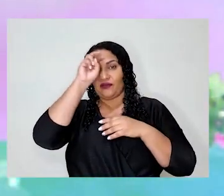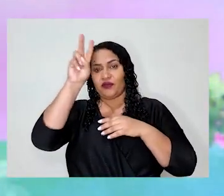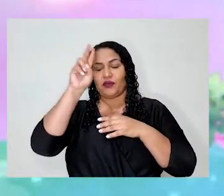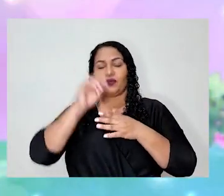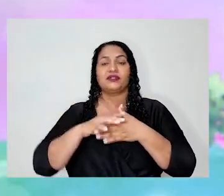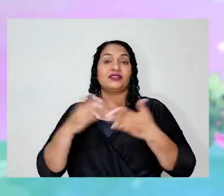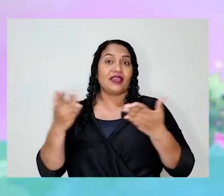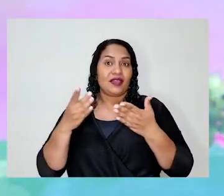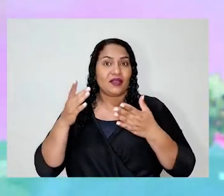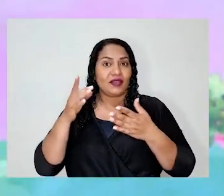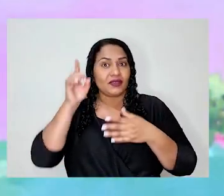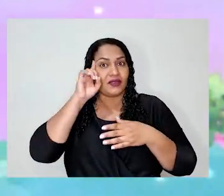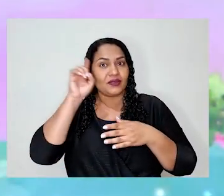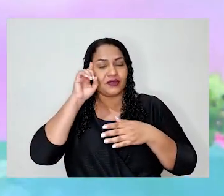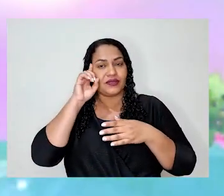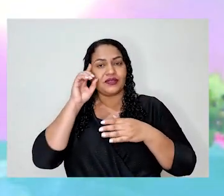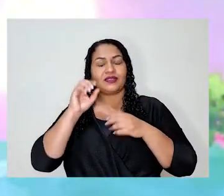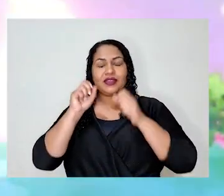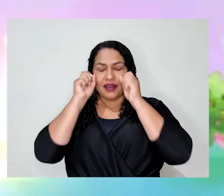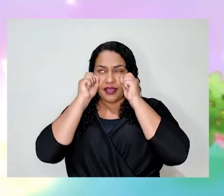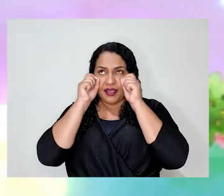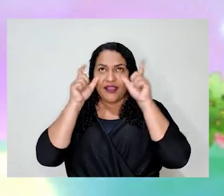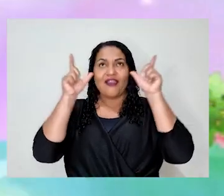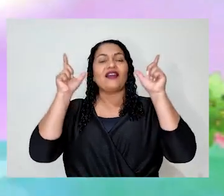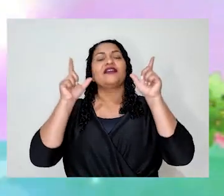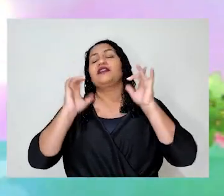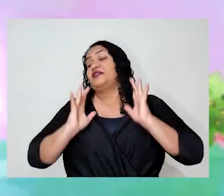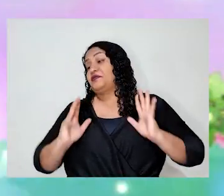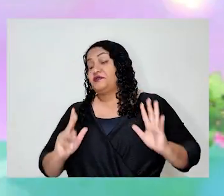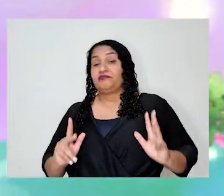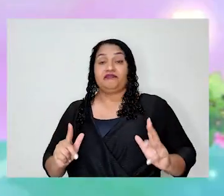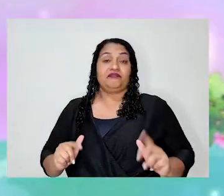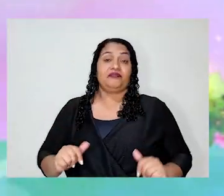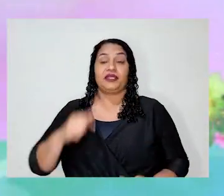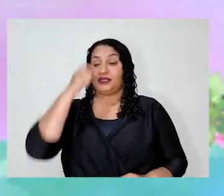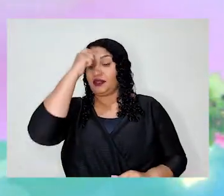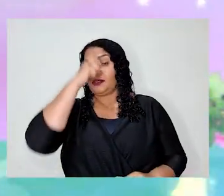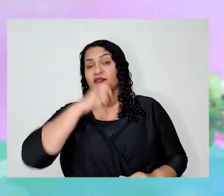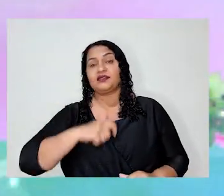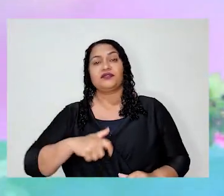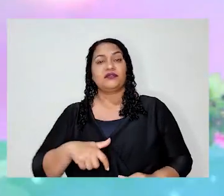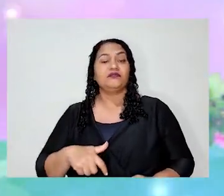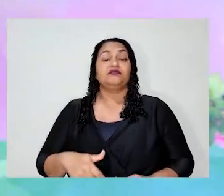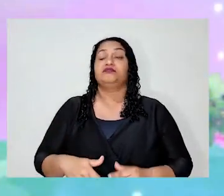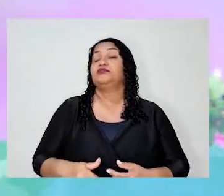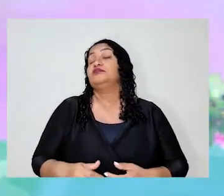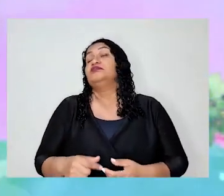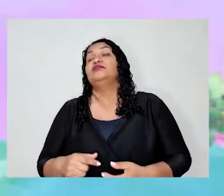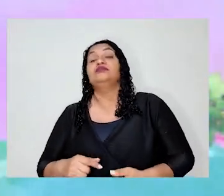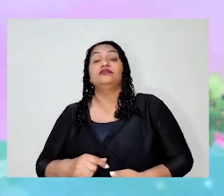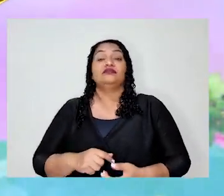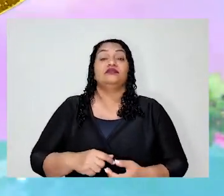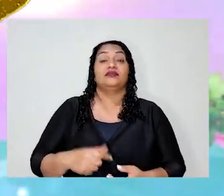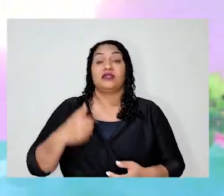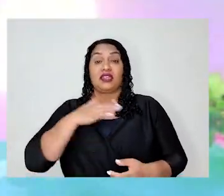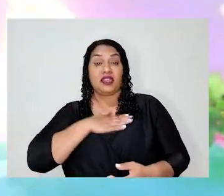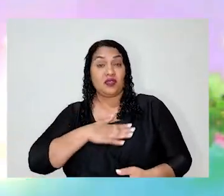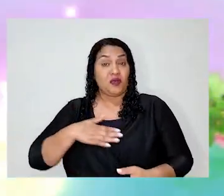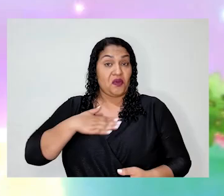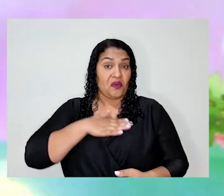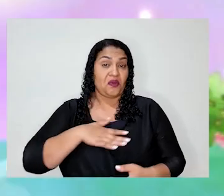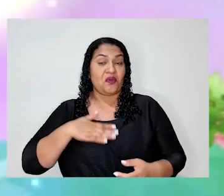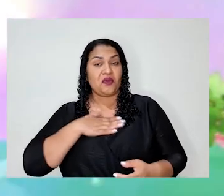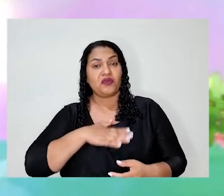dia, ela acordava e já ia cantando: limpinha eu sou e com razão,